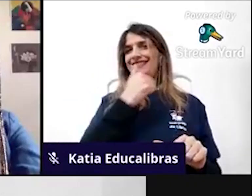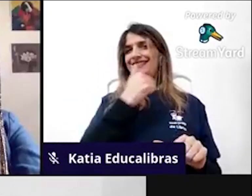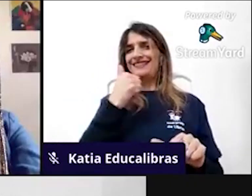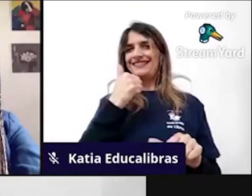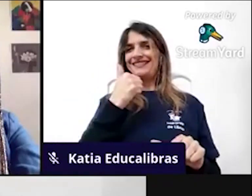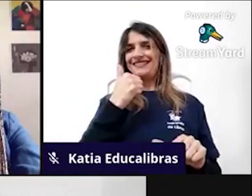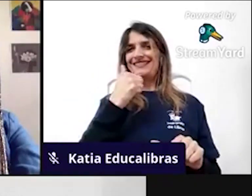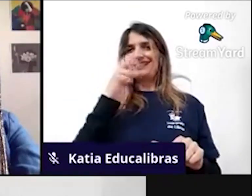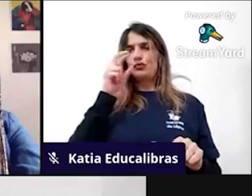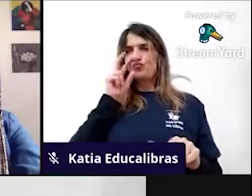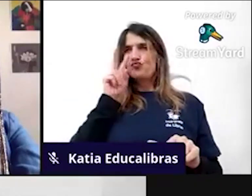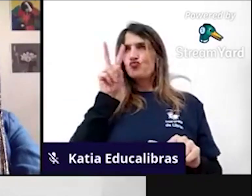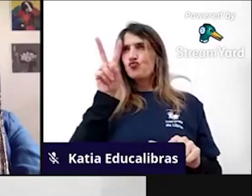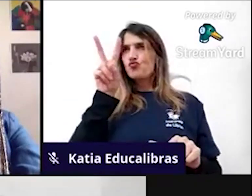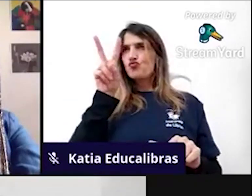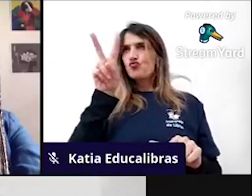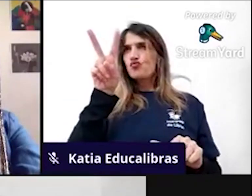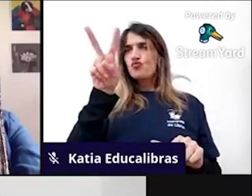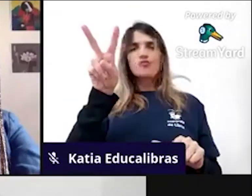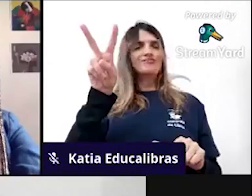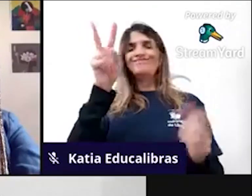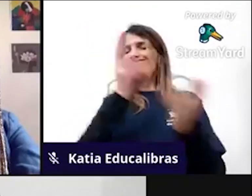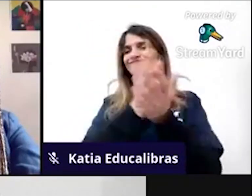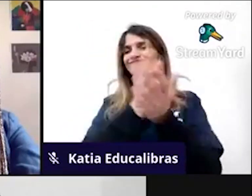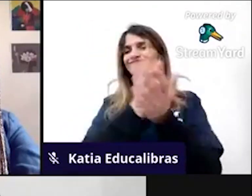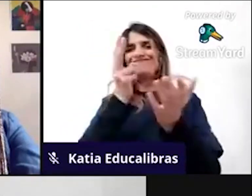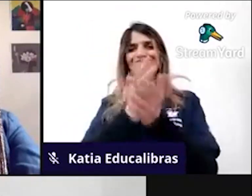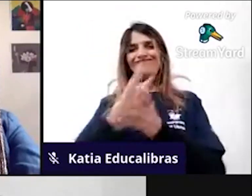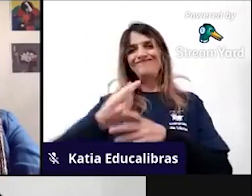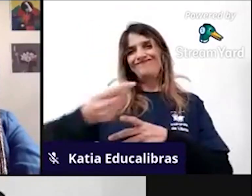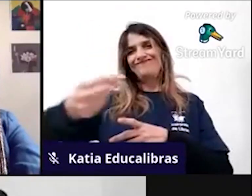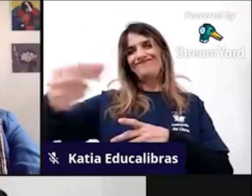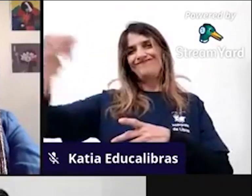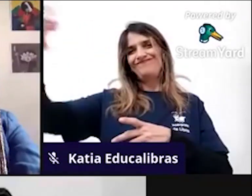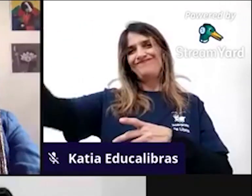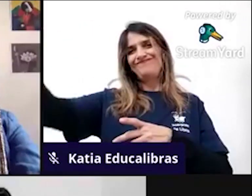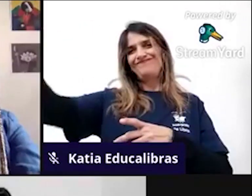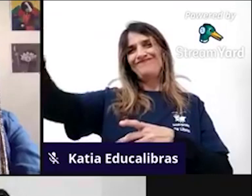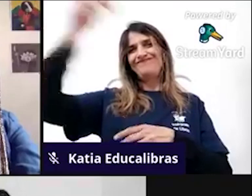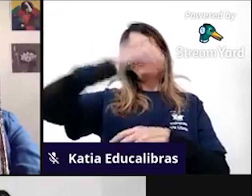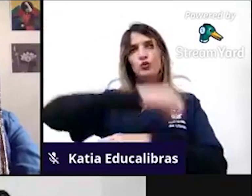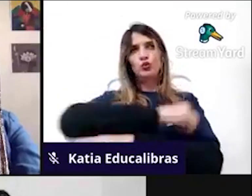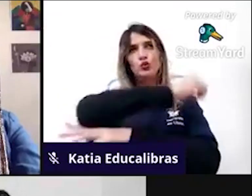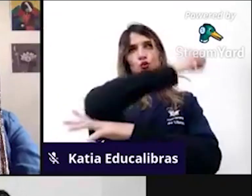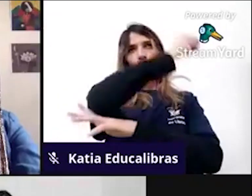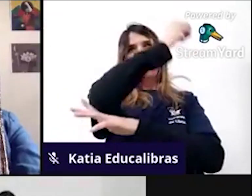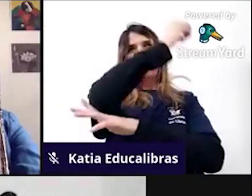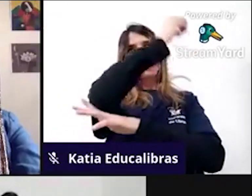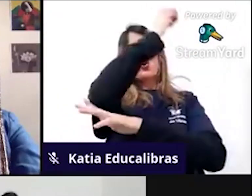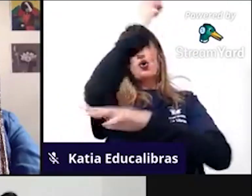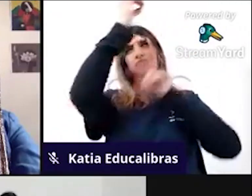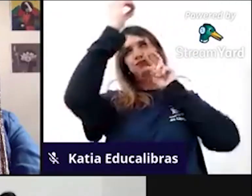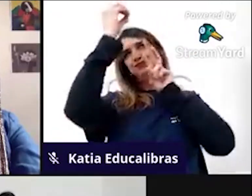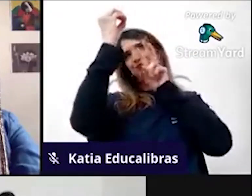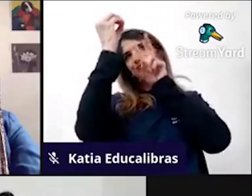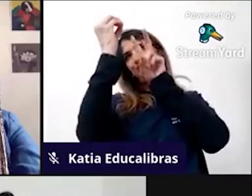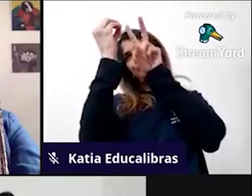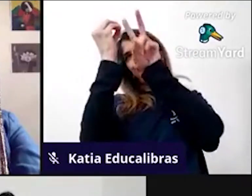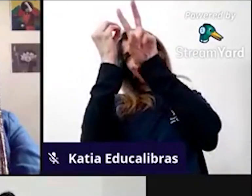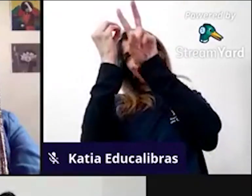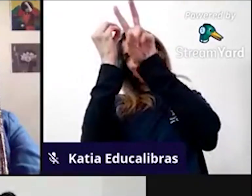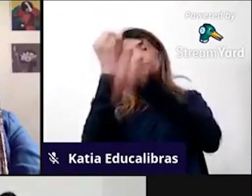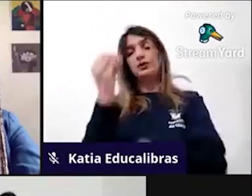de contemplar o rastro vermelho do pôr do sol. Que minhas mãos tratem com